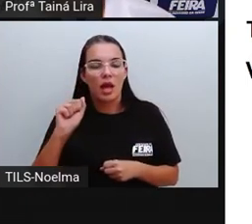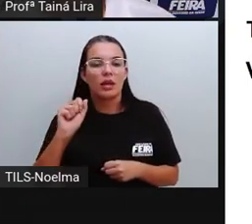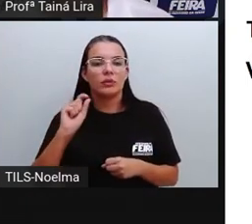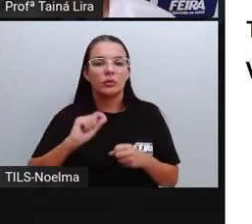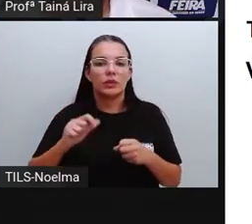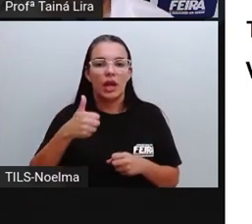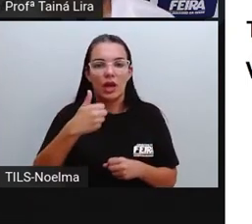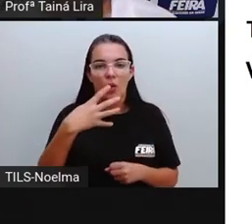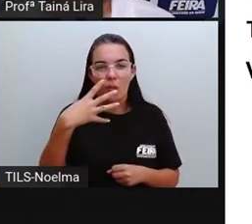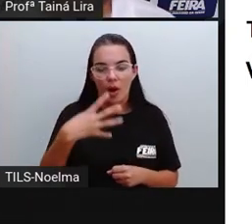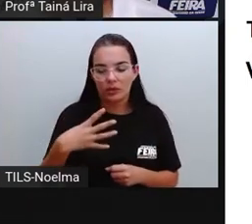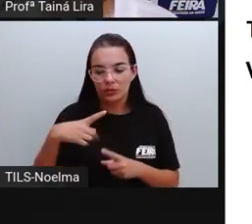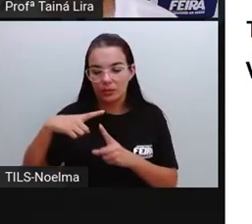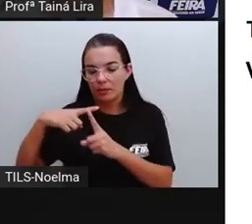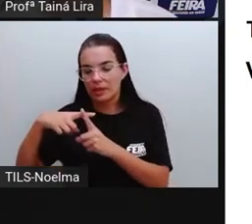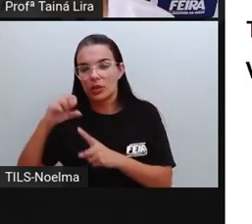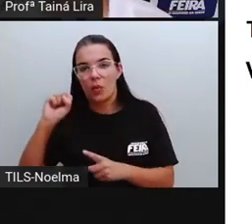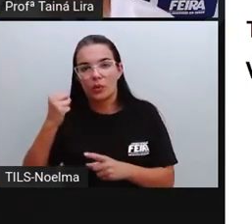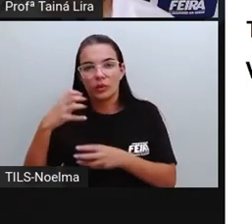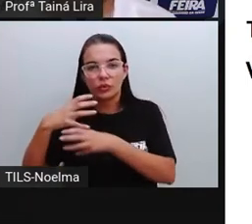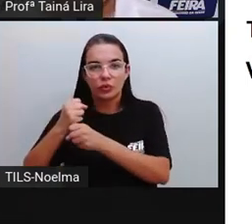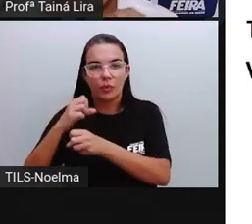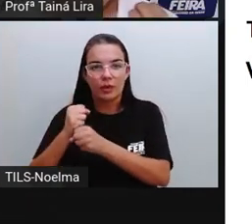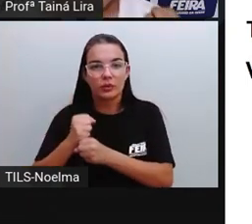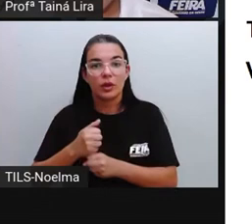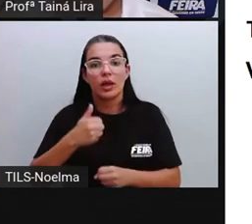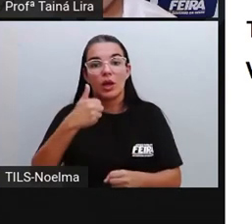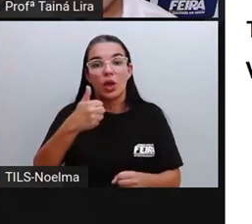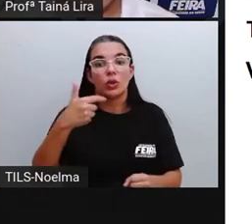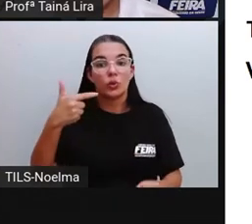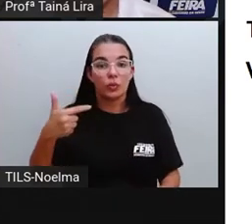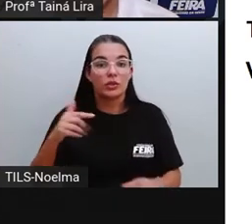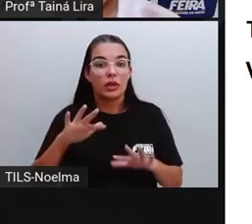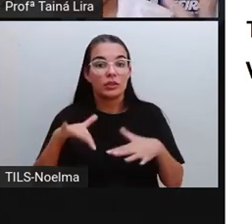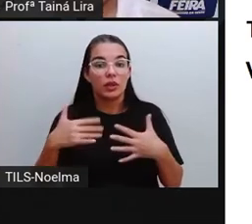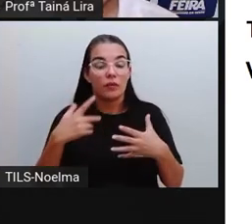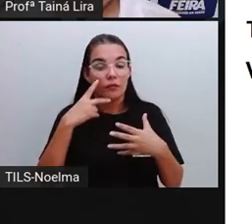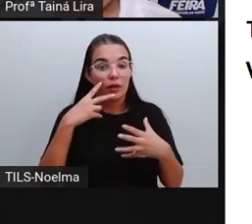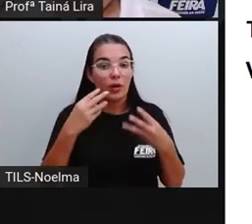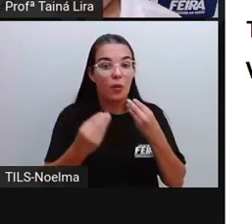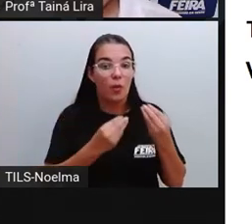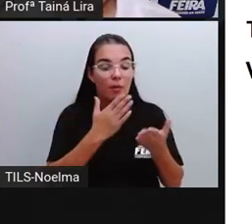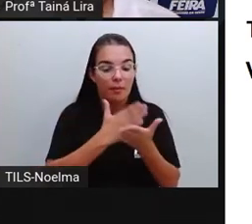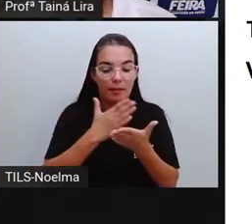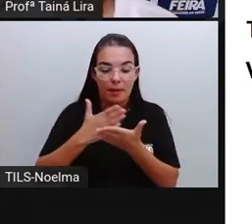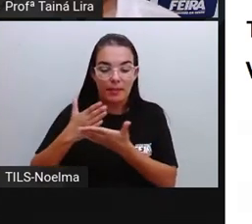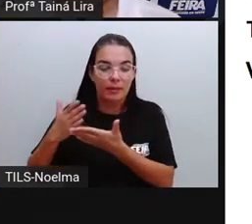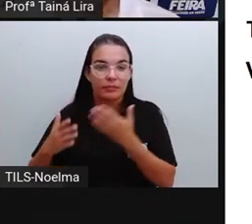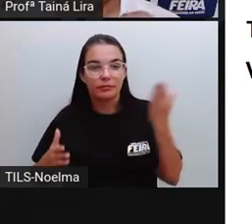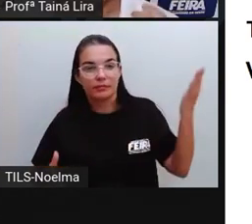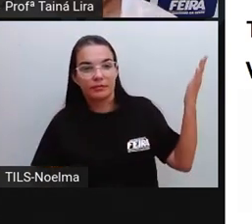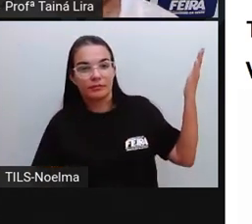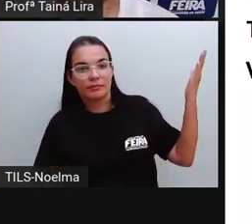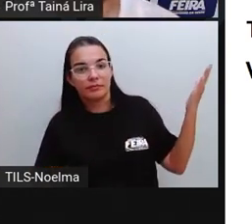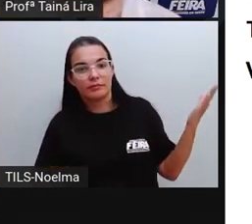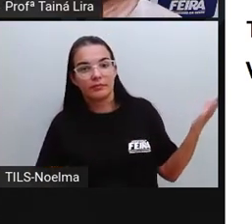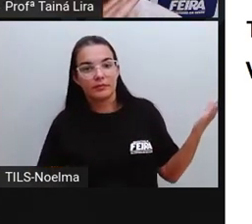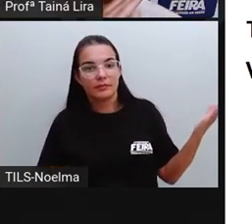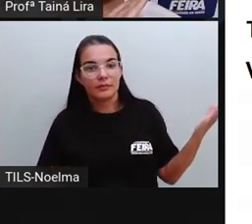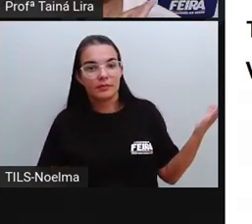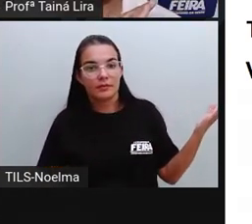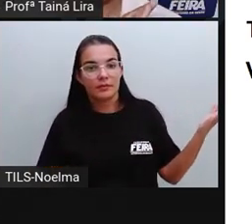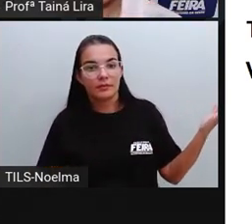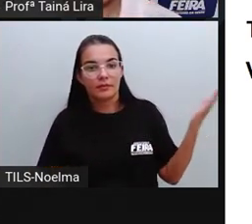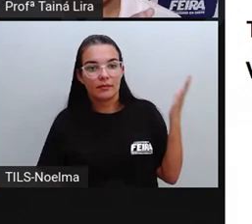totalizando 12 pontos. Agora vamos decompor os pontos obtidos por ele, tá? Como é que a gente pode decompor? Lembrando